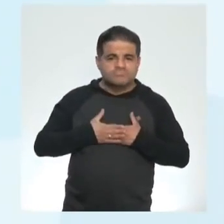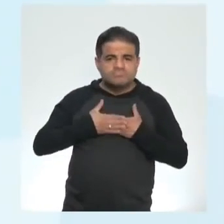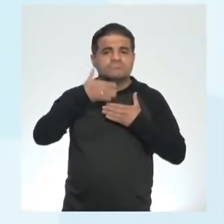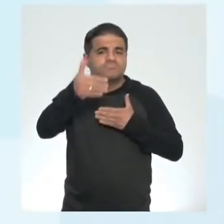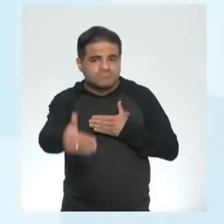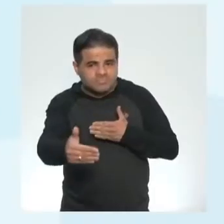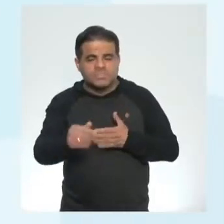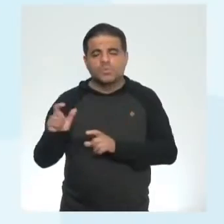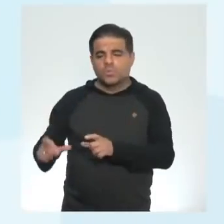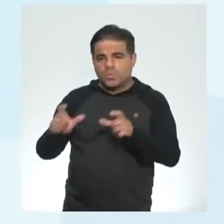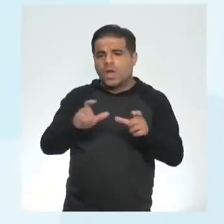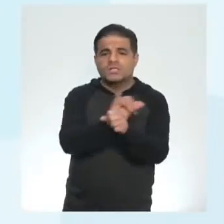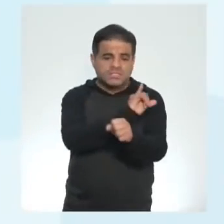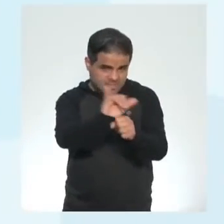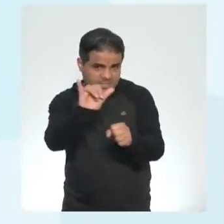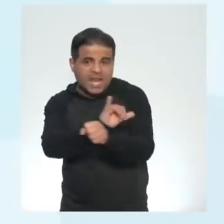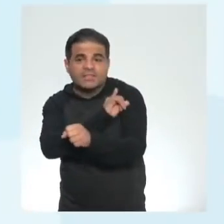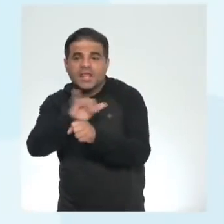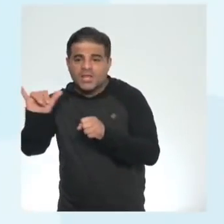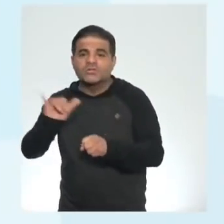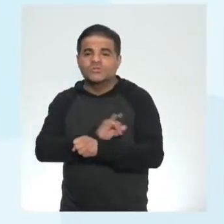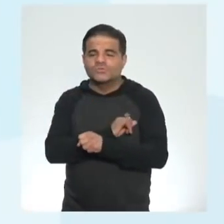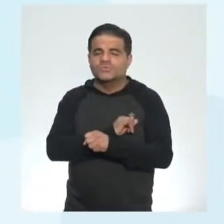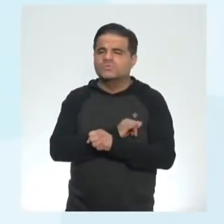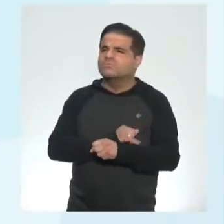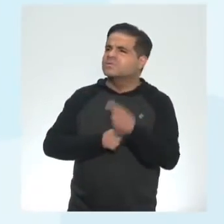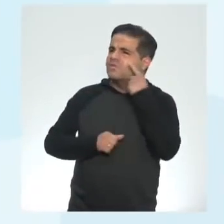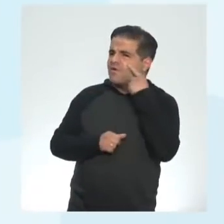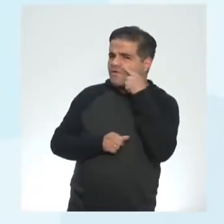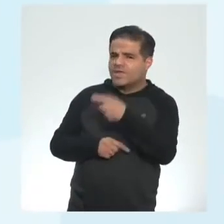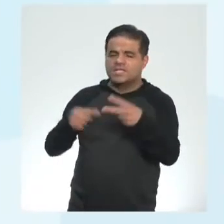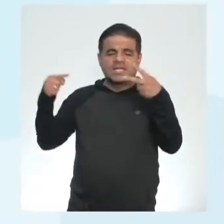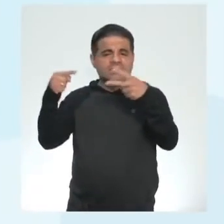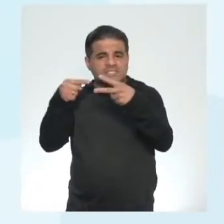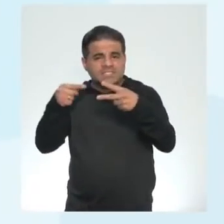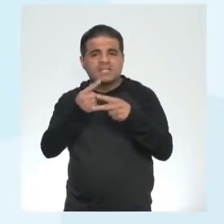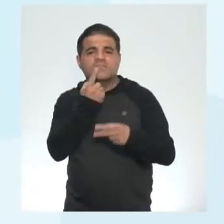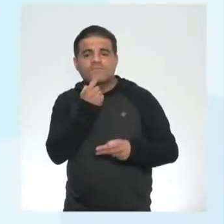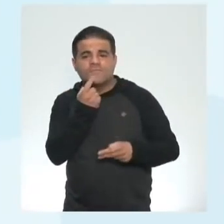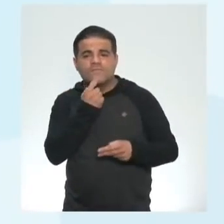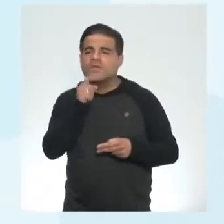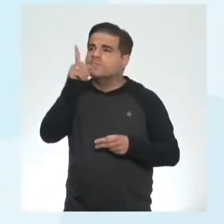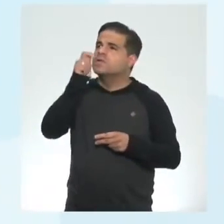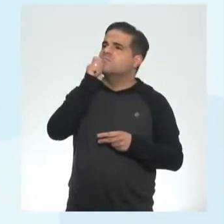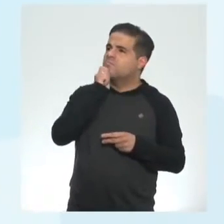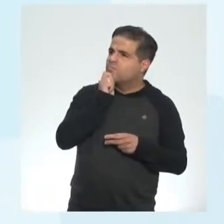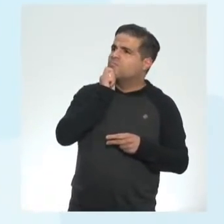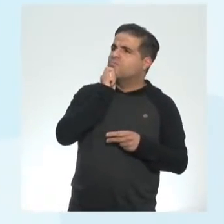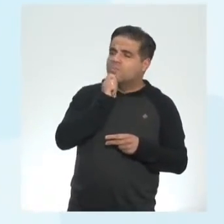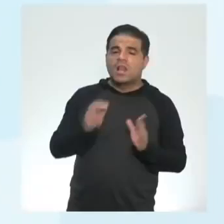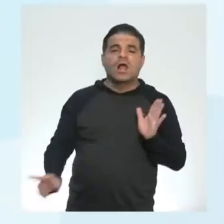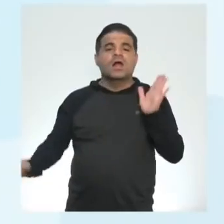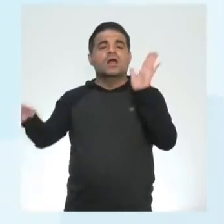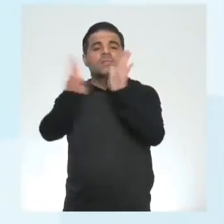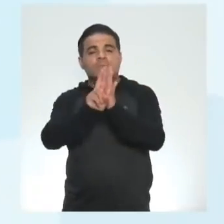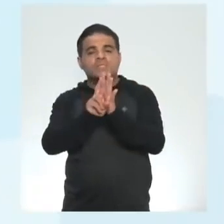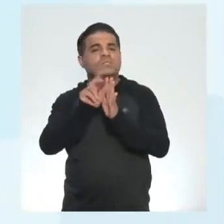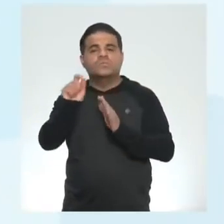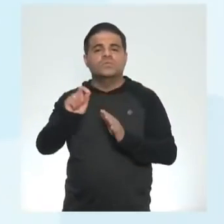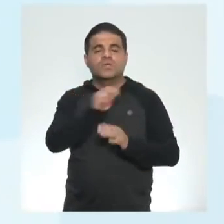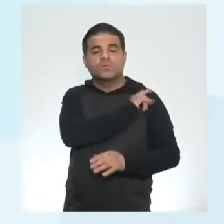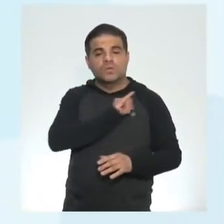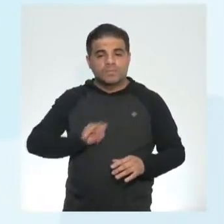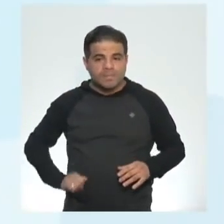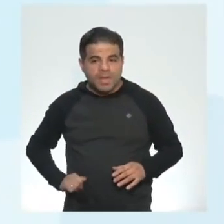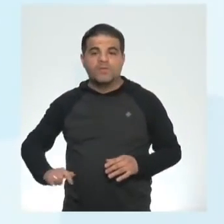exemplo. São lugares estratégicos. Agora, veja só as setinhas vermelhas. A setinha vermelha representa o Império